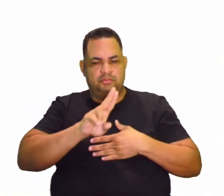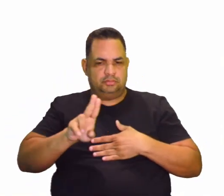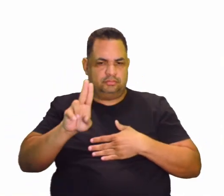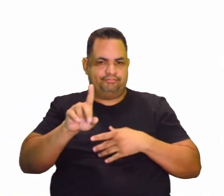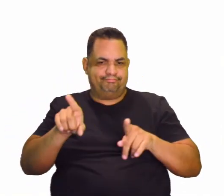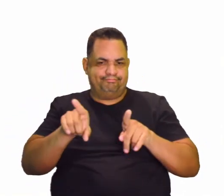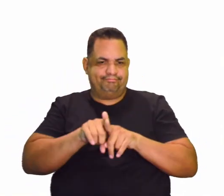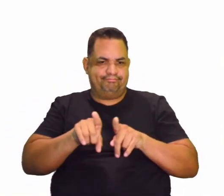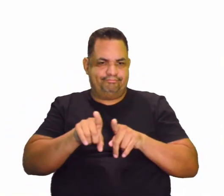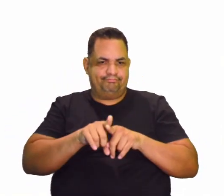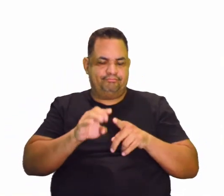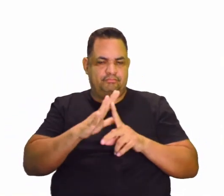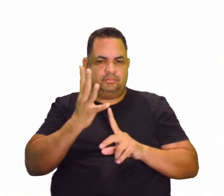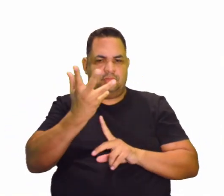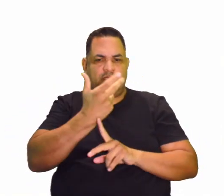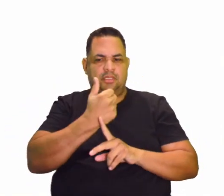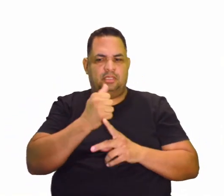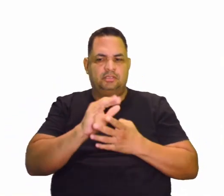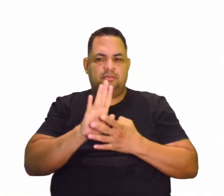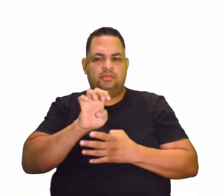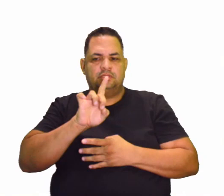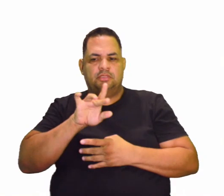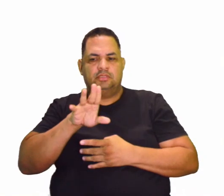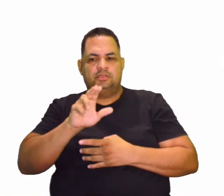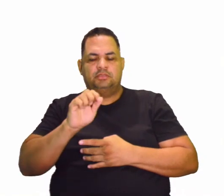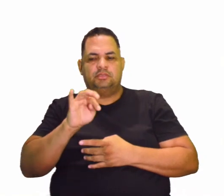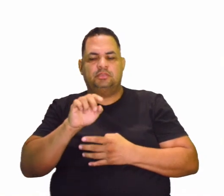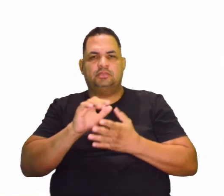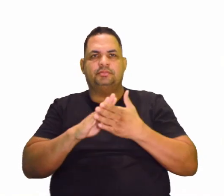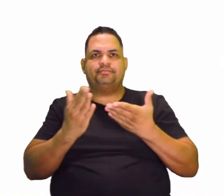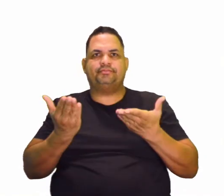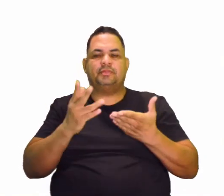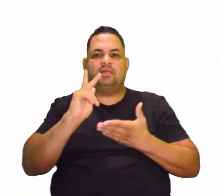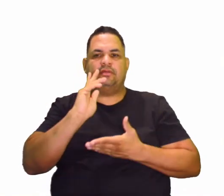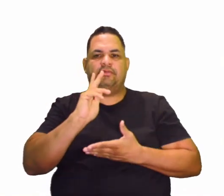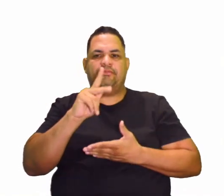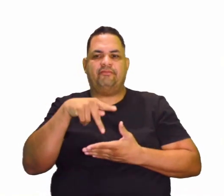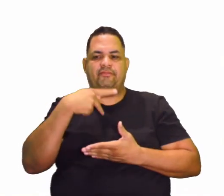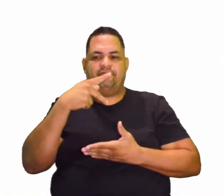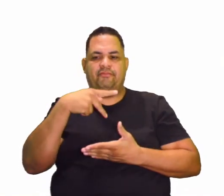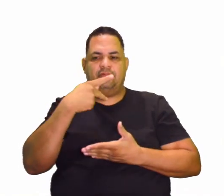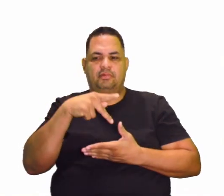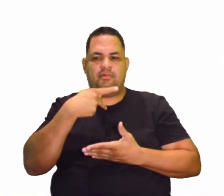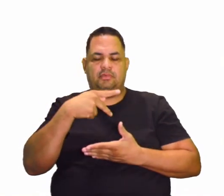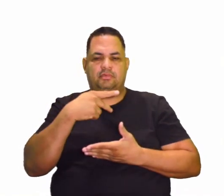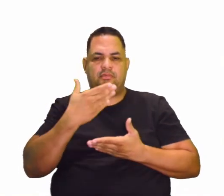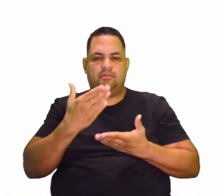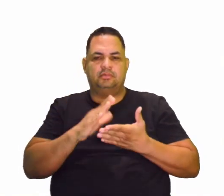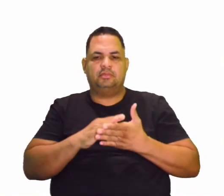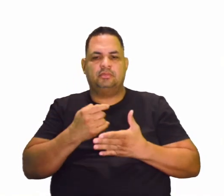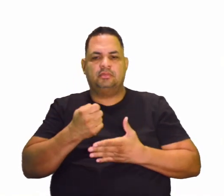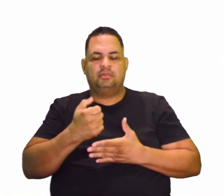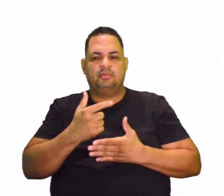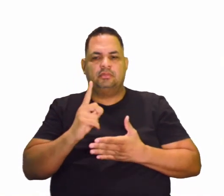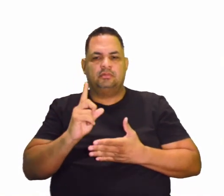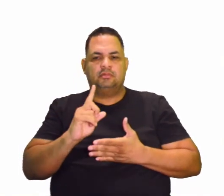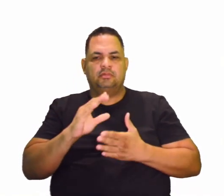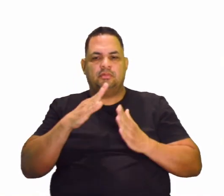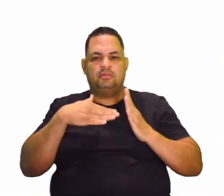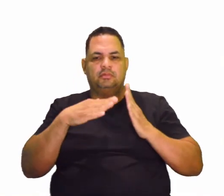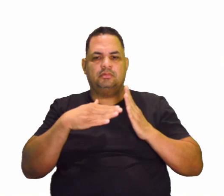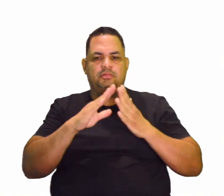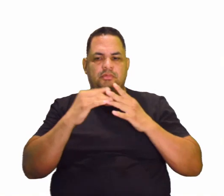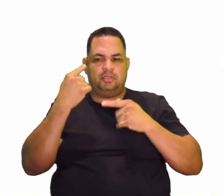também pela arte bizantina, que era, até comentei na aula, né? Eles quase não pintavam o